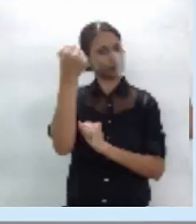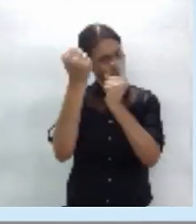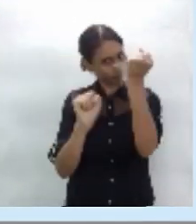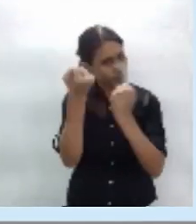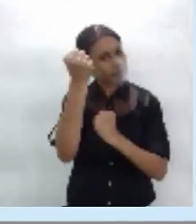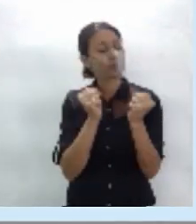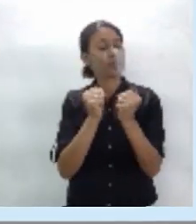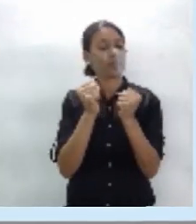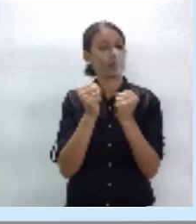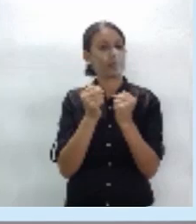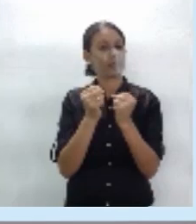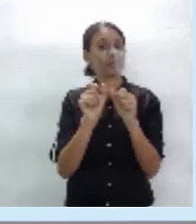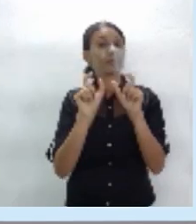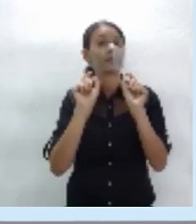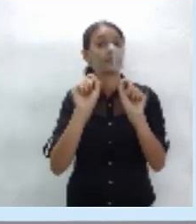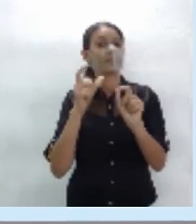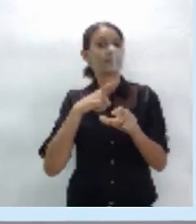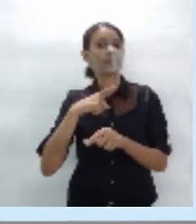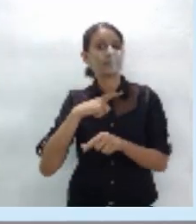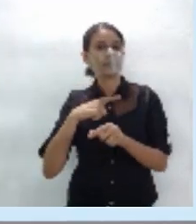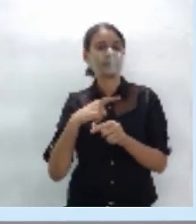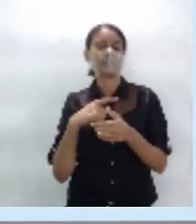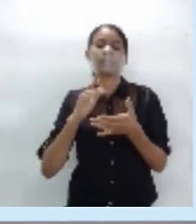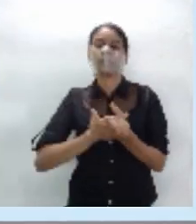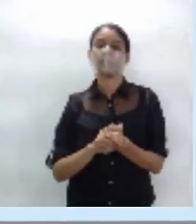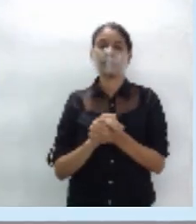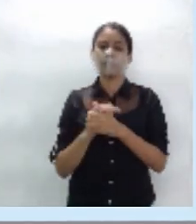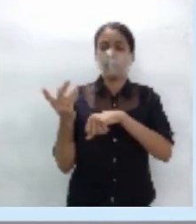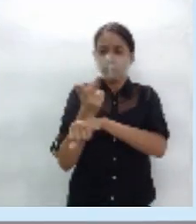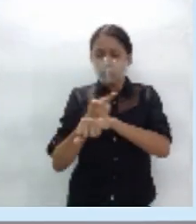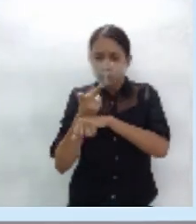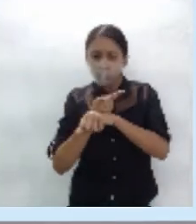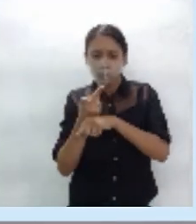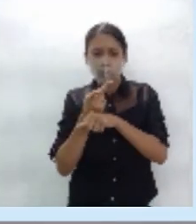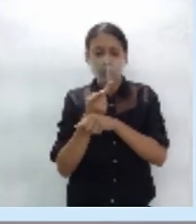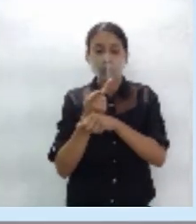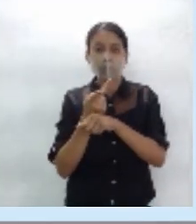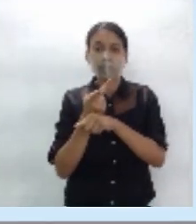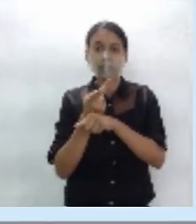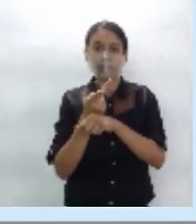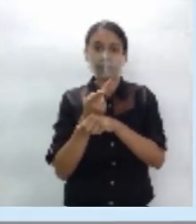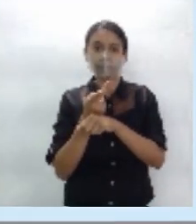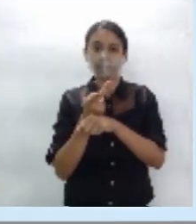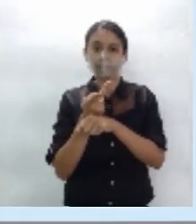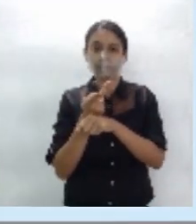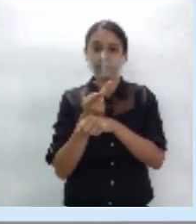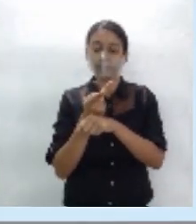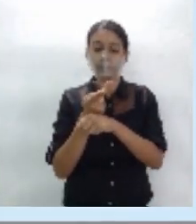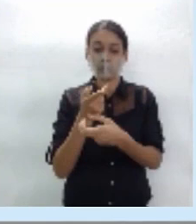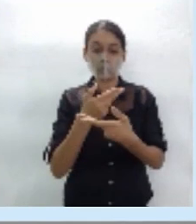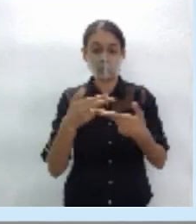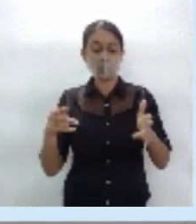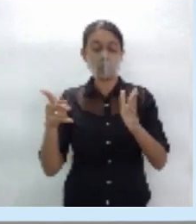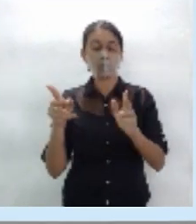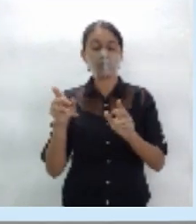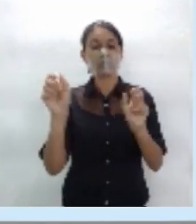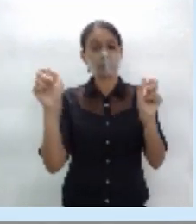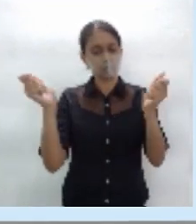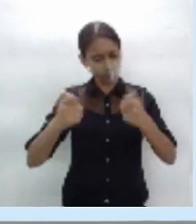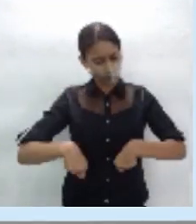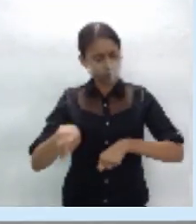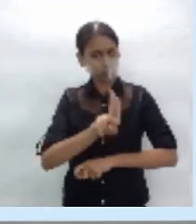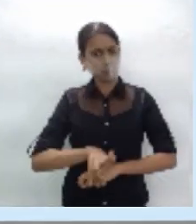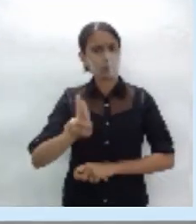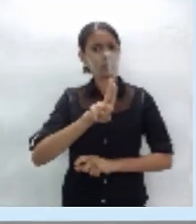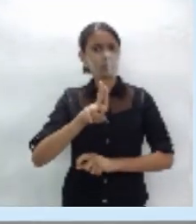são industrializadas e, consequentemente, elas foram em busca de matérias-primas, né? Então,